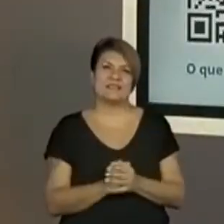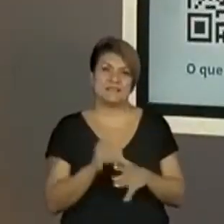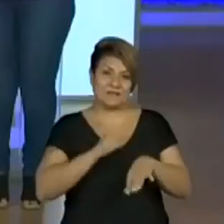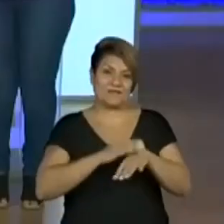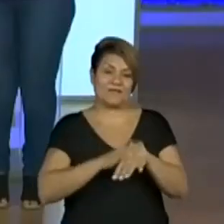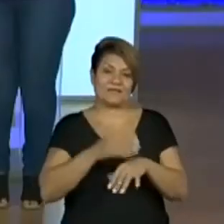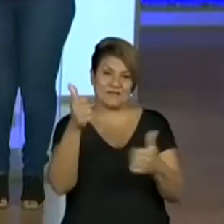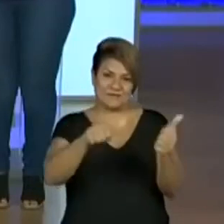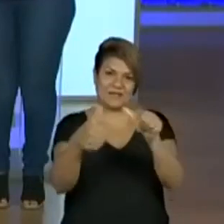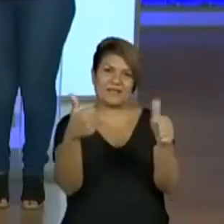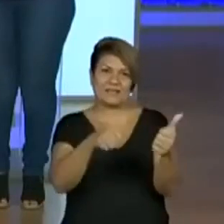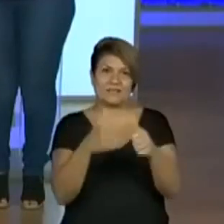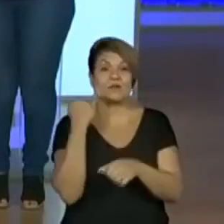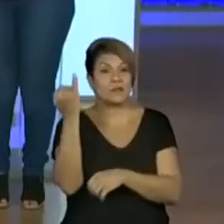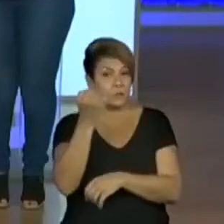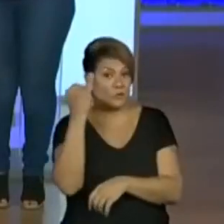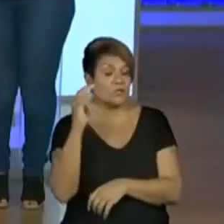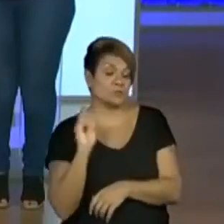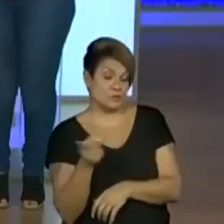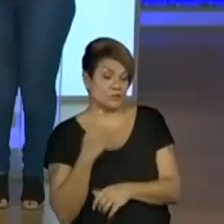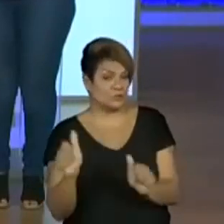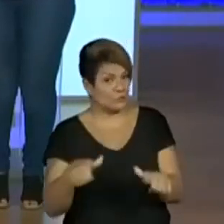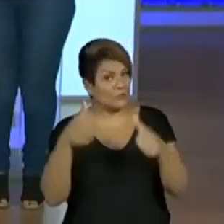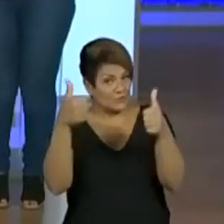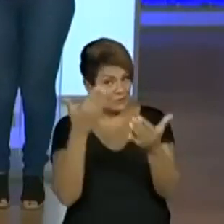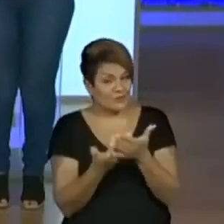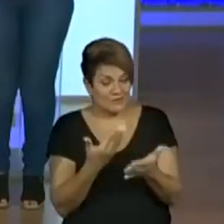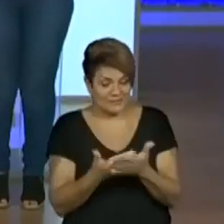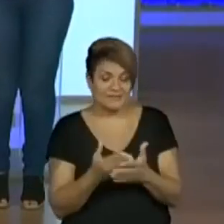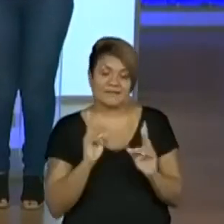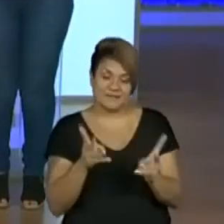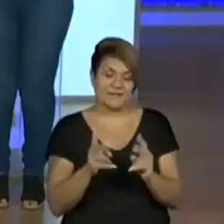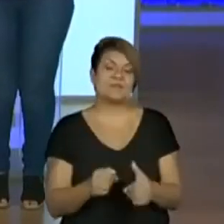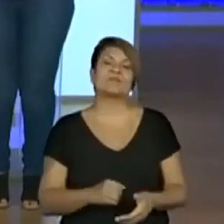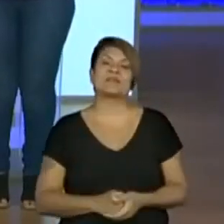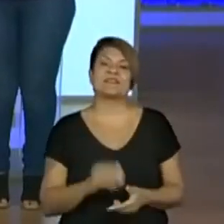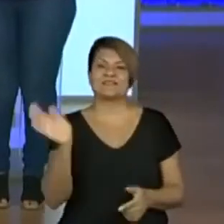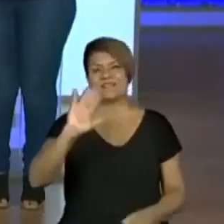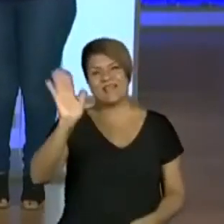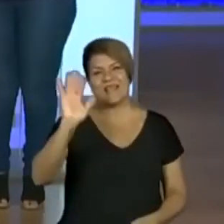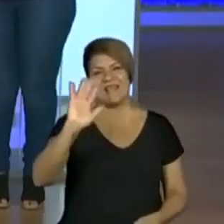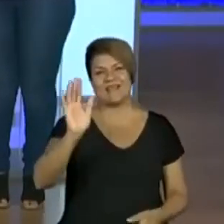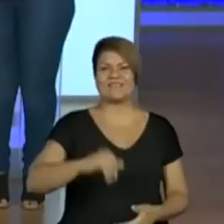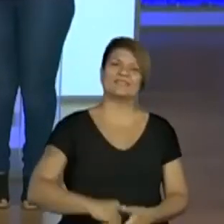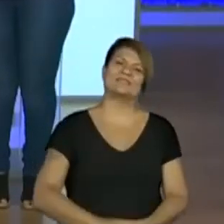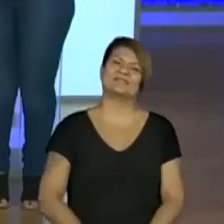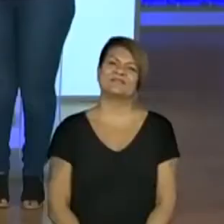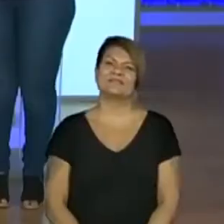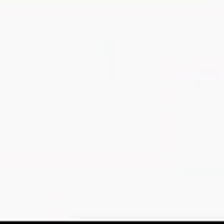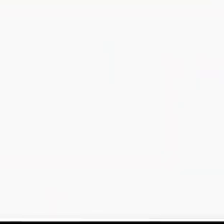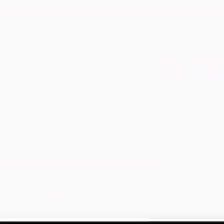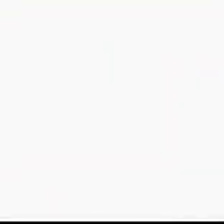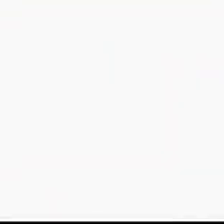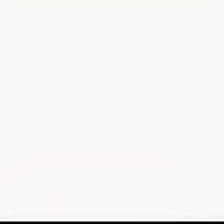a avaliação, que é importante para a gente melhorar o nosso centro de mídia sempre qualificado. Tchau, turma. Tchau.